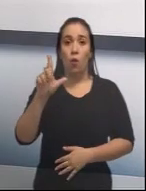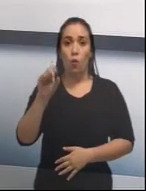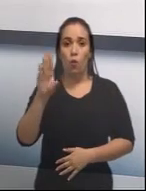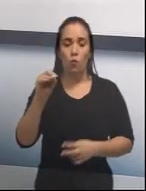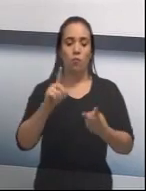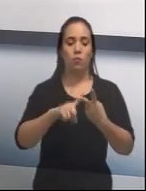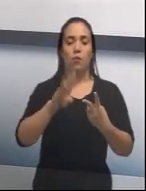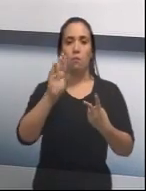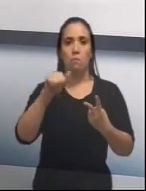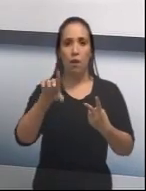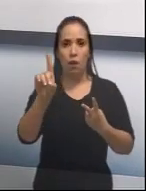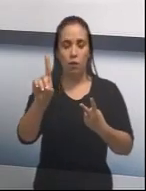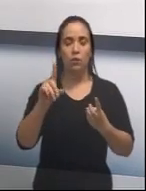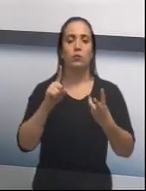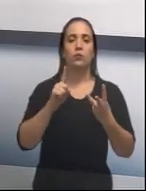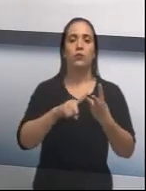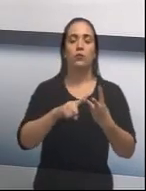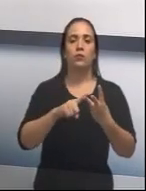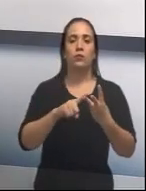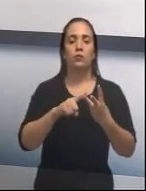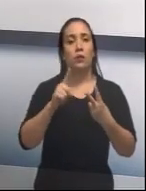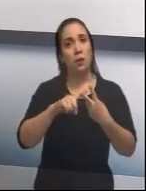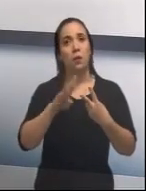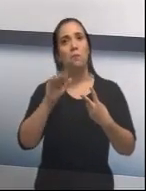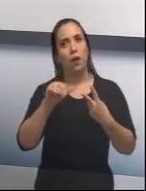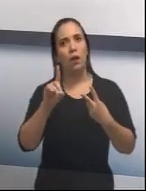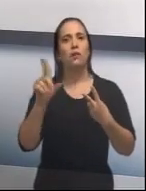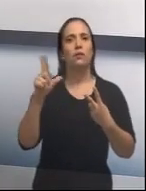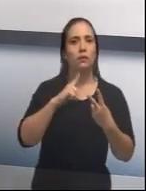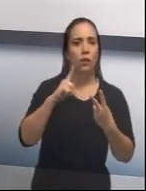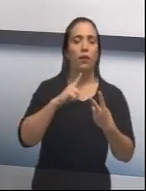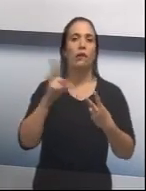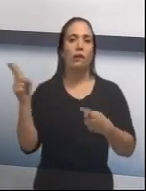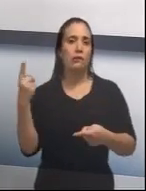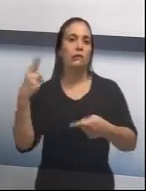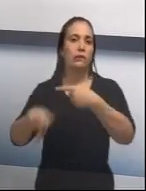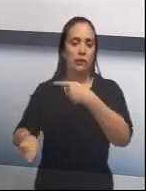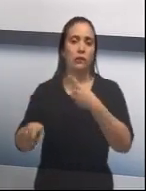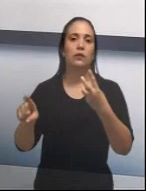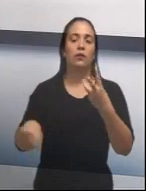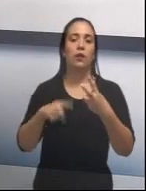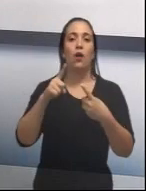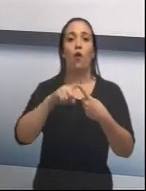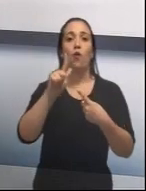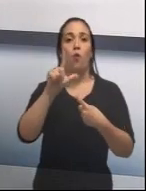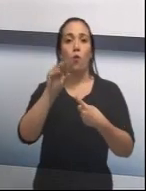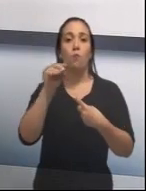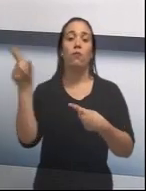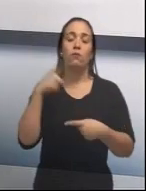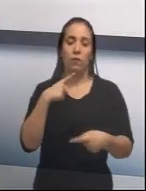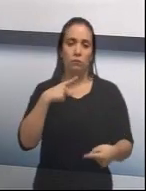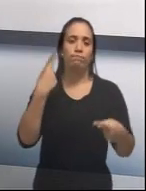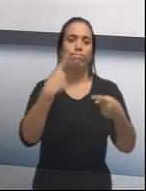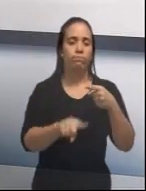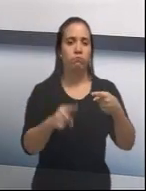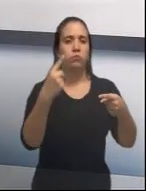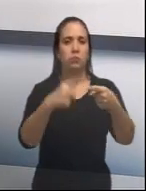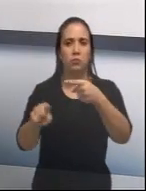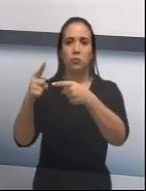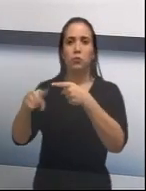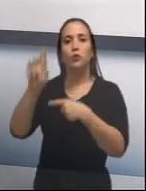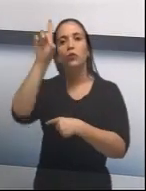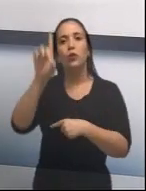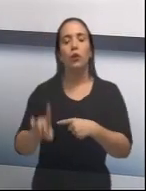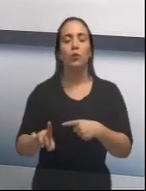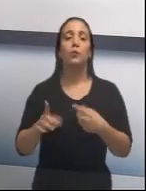a Bandeirantes. Na Bandeirantes ele tem um Bochá como marco inimigo. Na Globo ele tem inúmeras pessoas, né? A própria